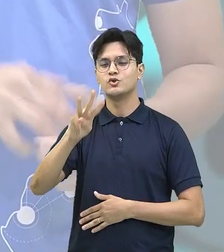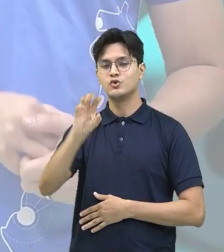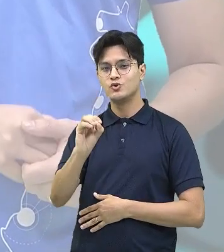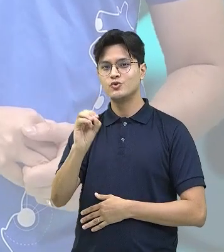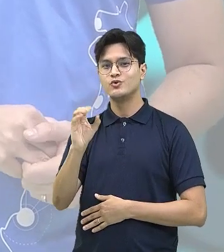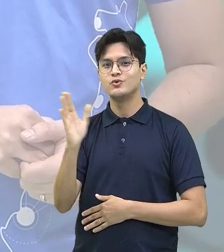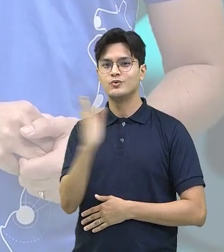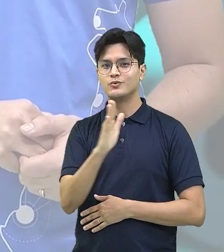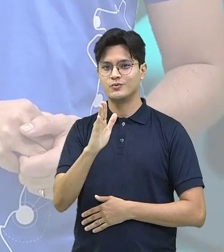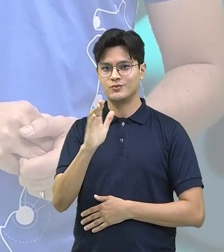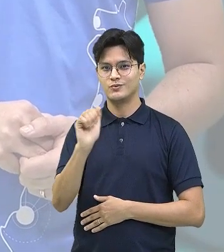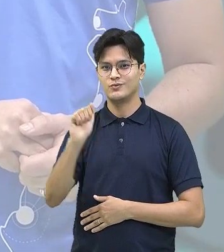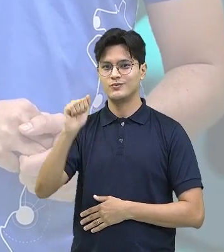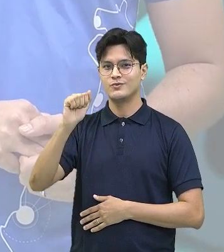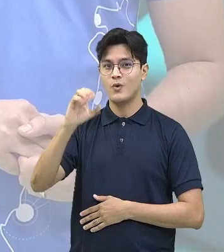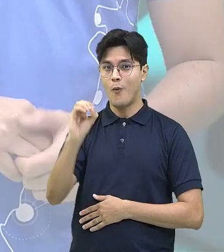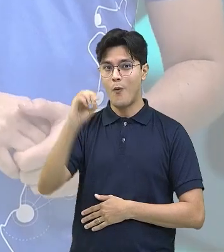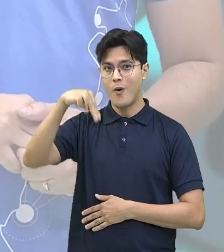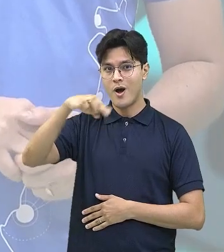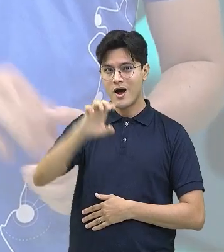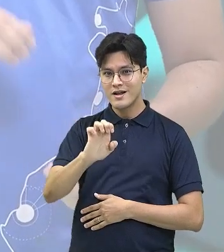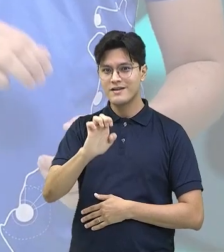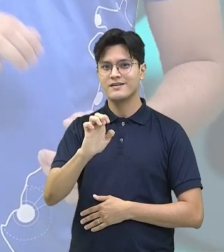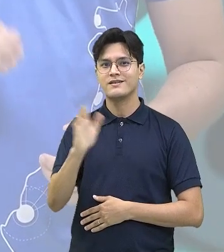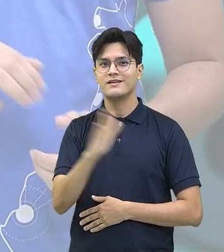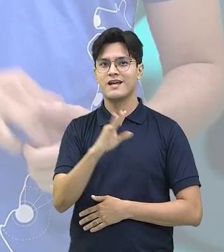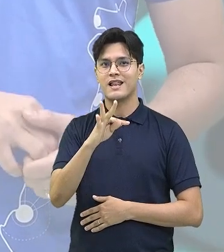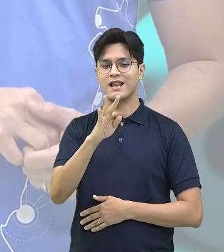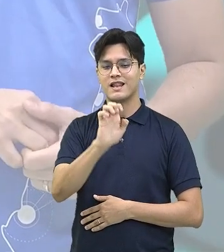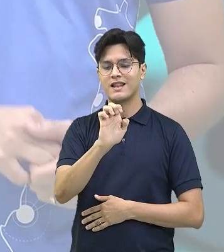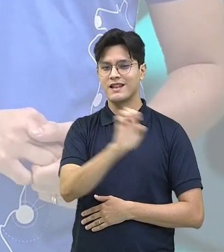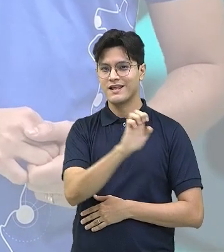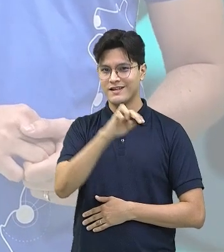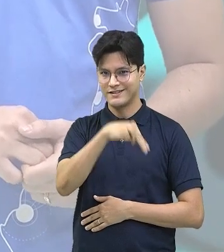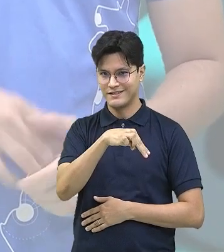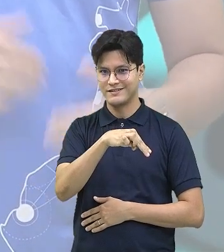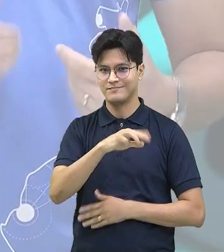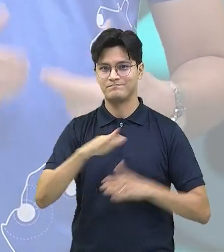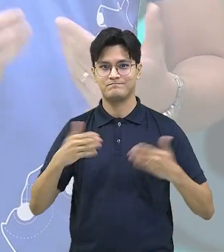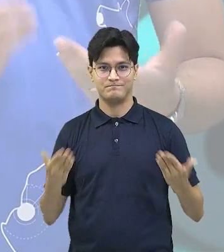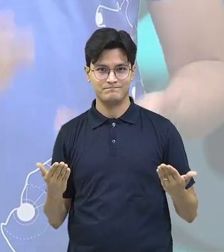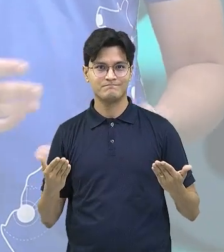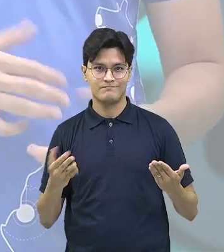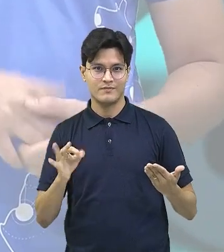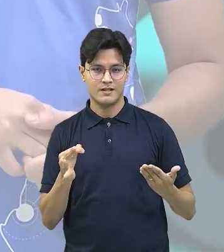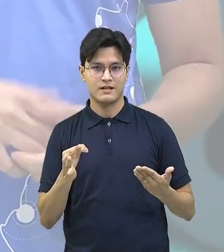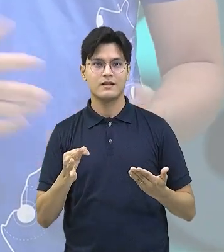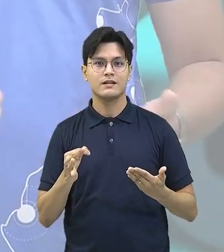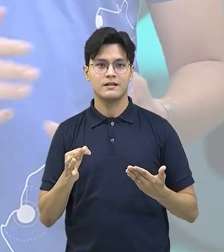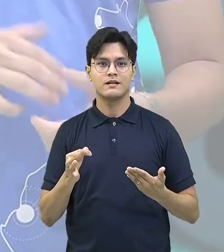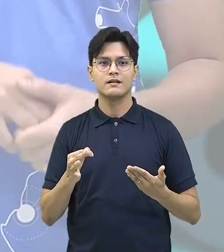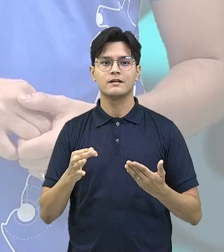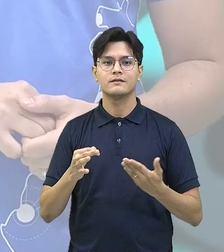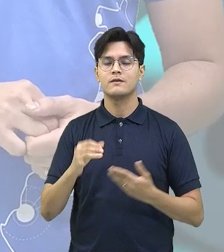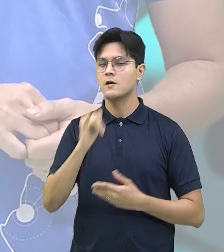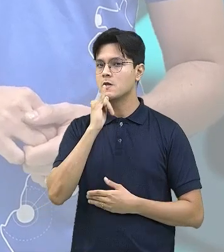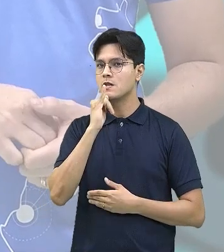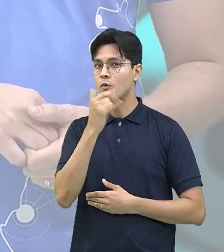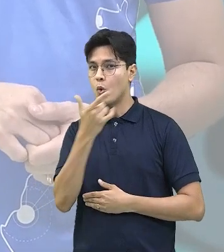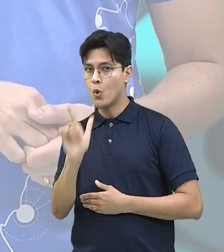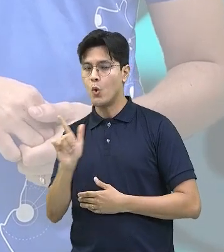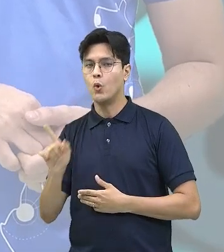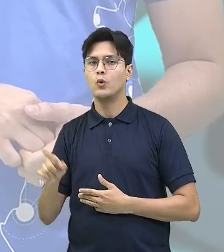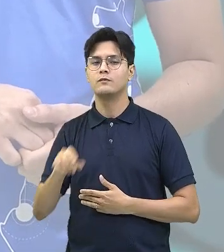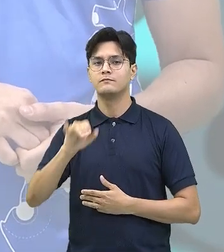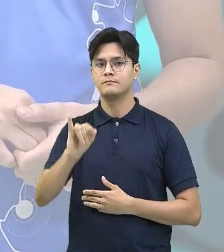É dessa forma que você fala o ano em inglês. Então, aqui, ó, in 2010. In the past. Essa daqui significa